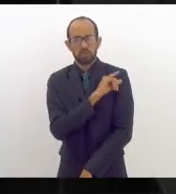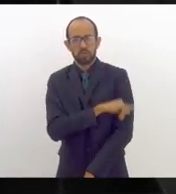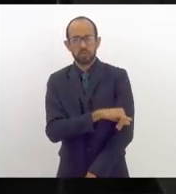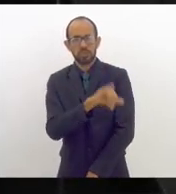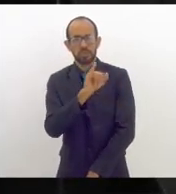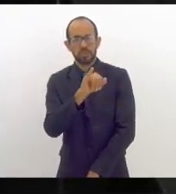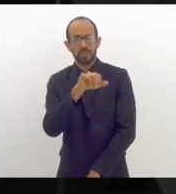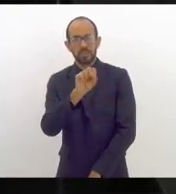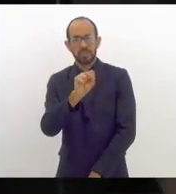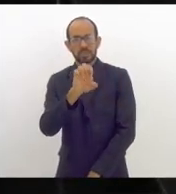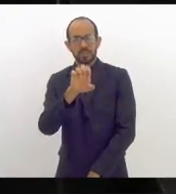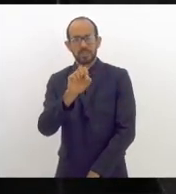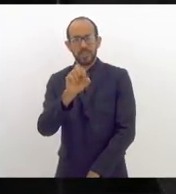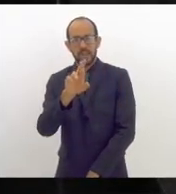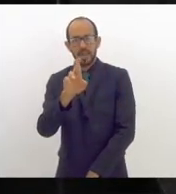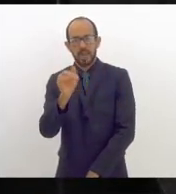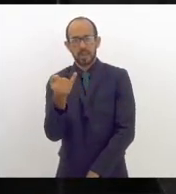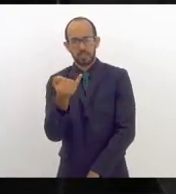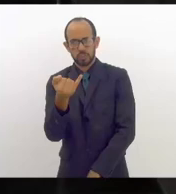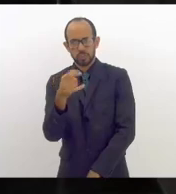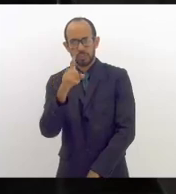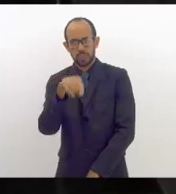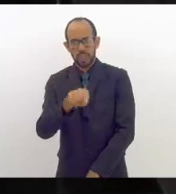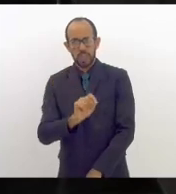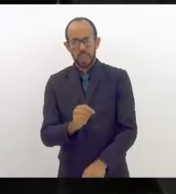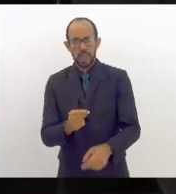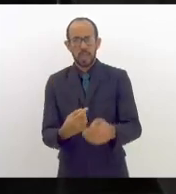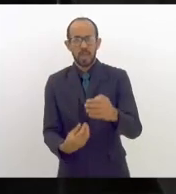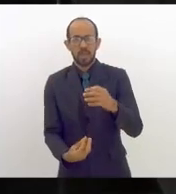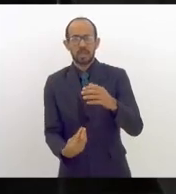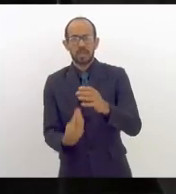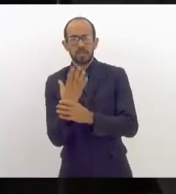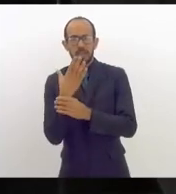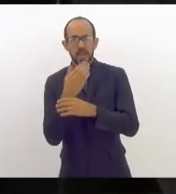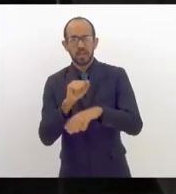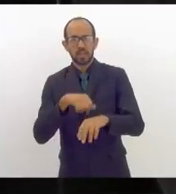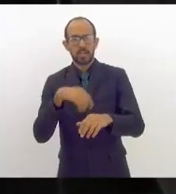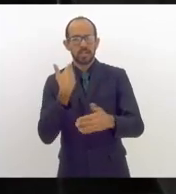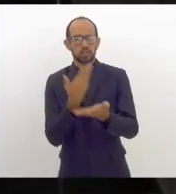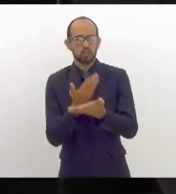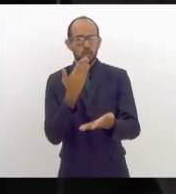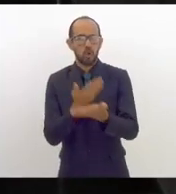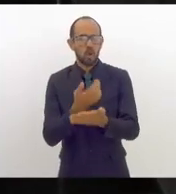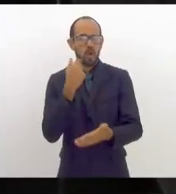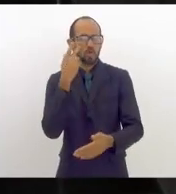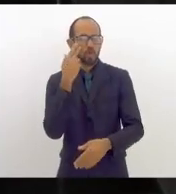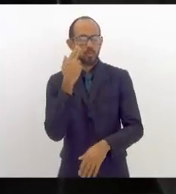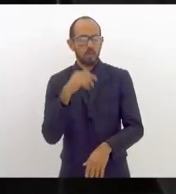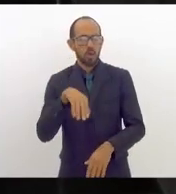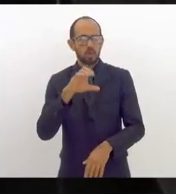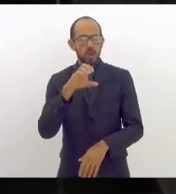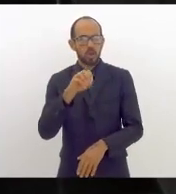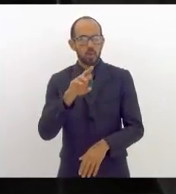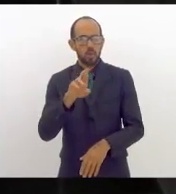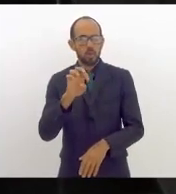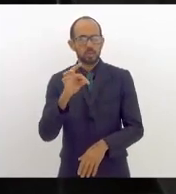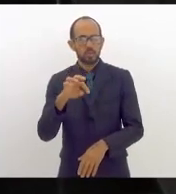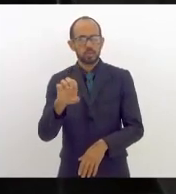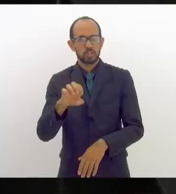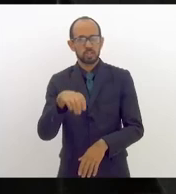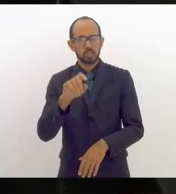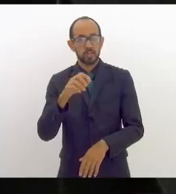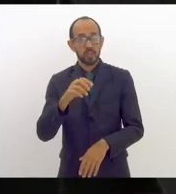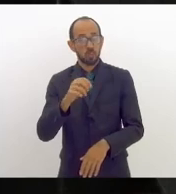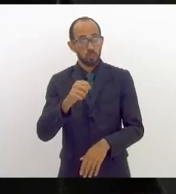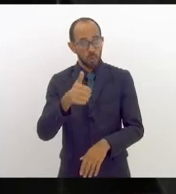o eserte que decorre que tem origem na escola normal corte portanto é uma instituição que data de quase